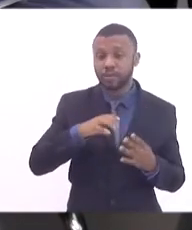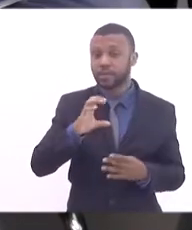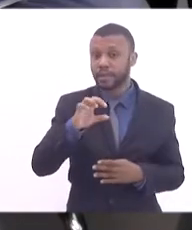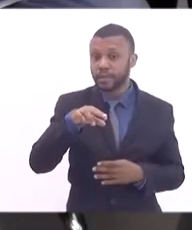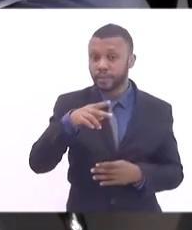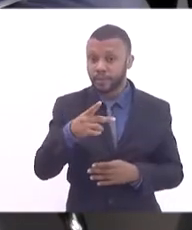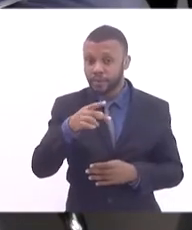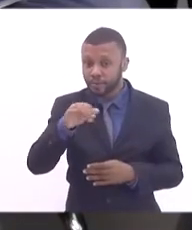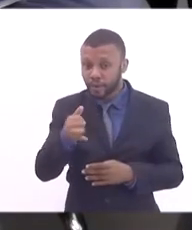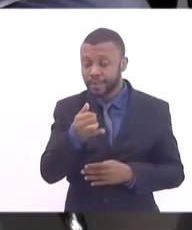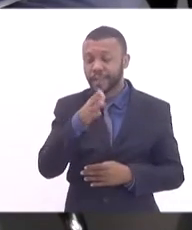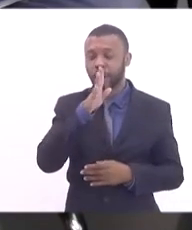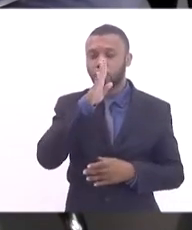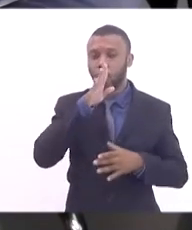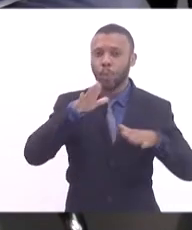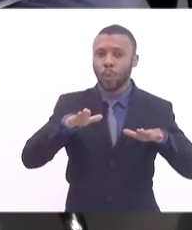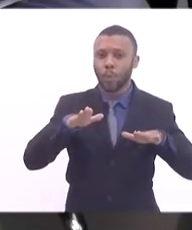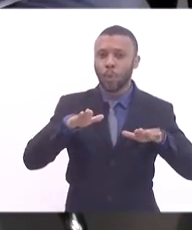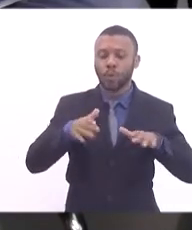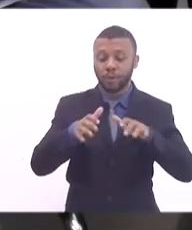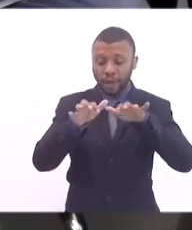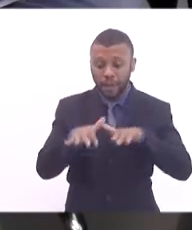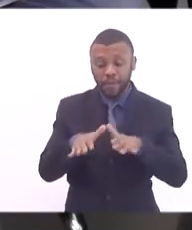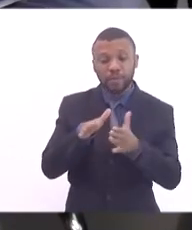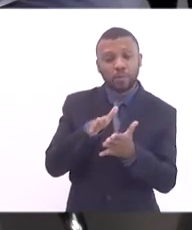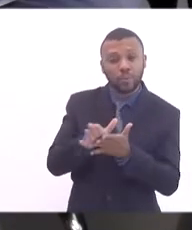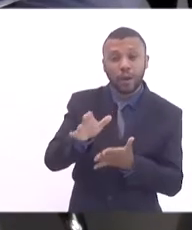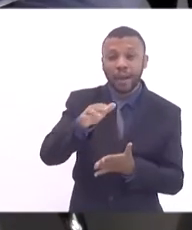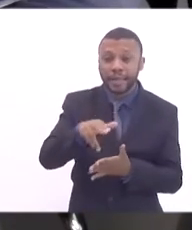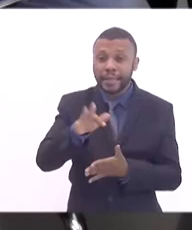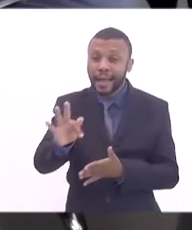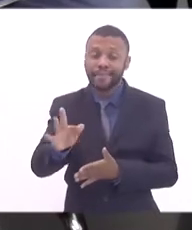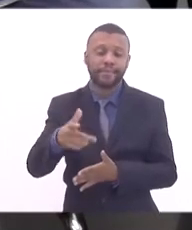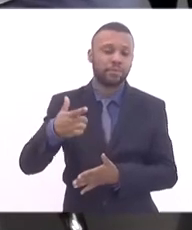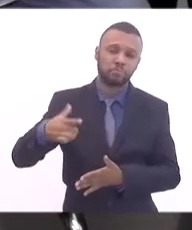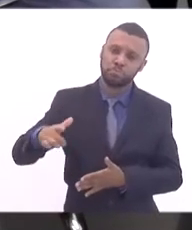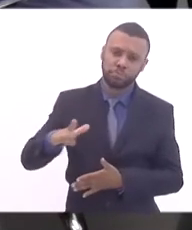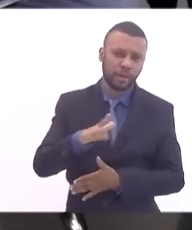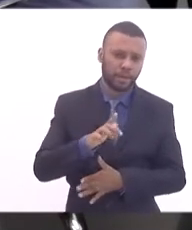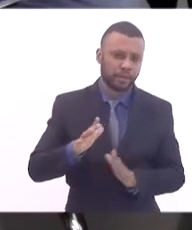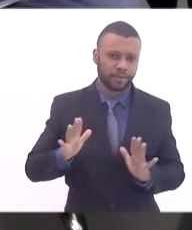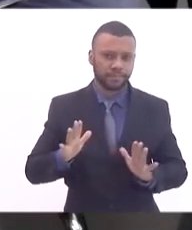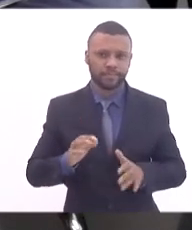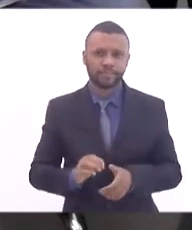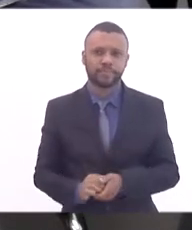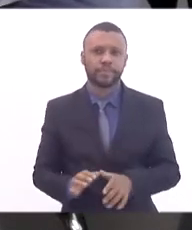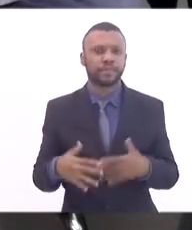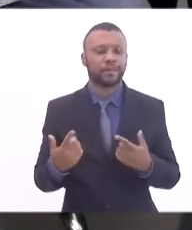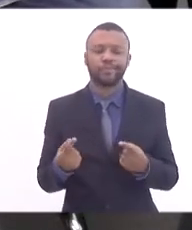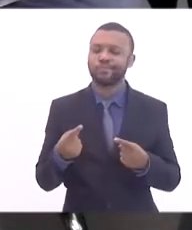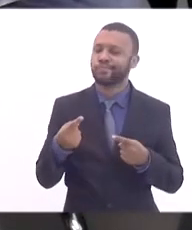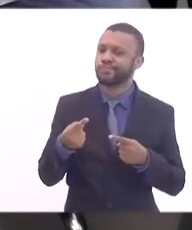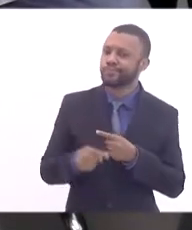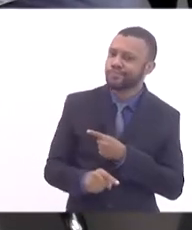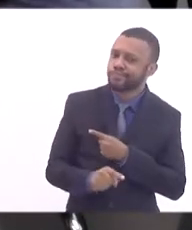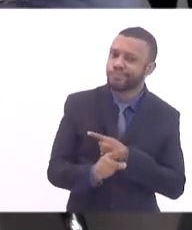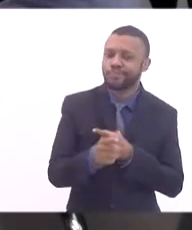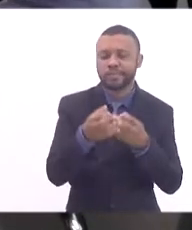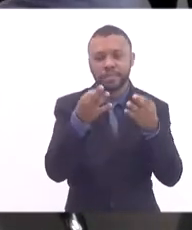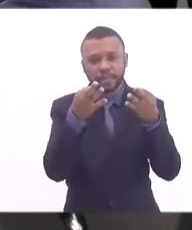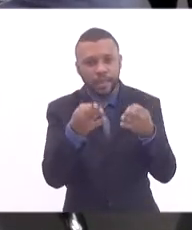e na é tão tirando nota fiscal então não não não sei viu